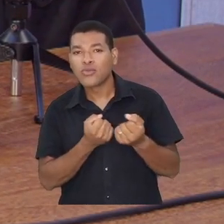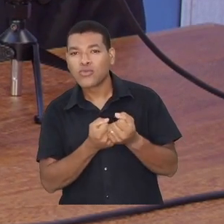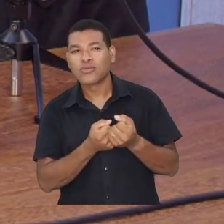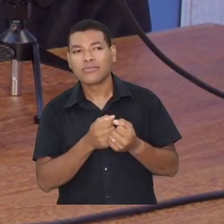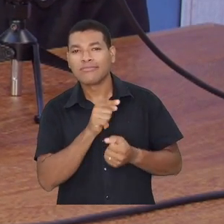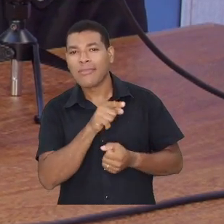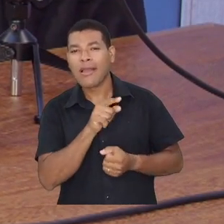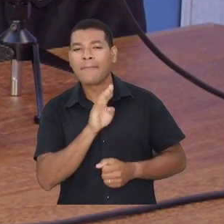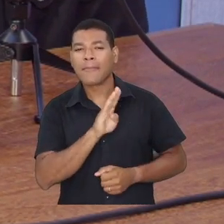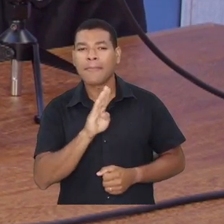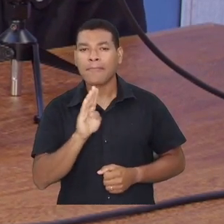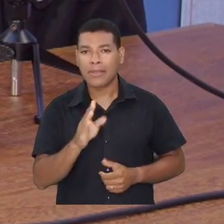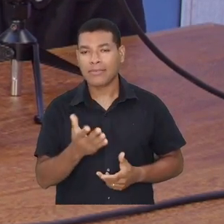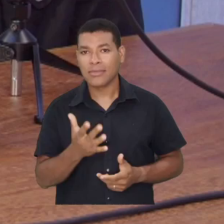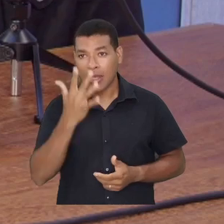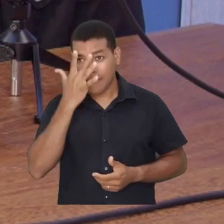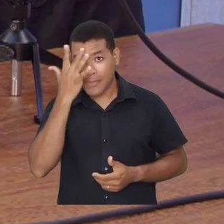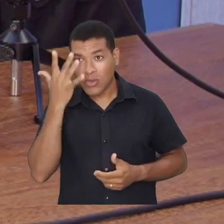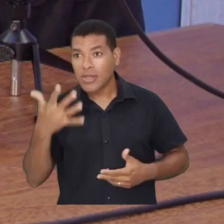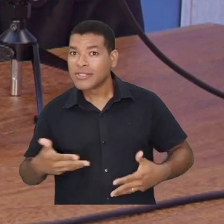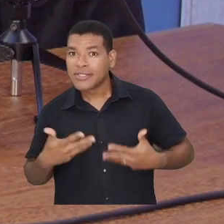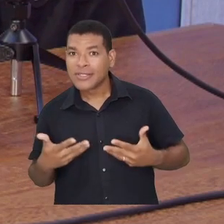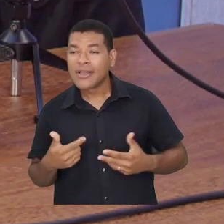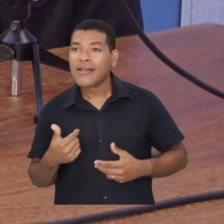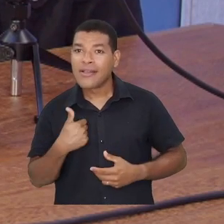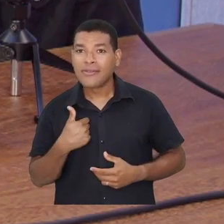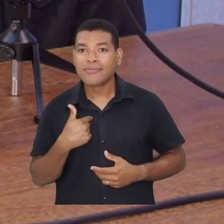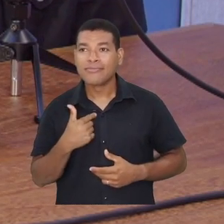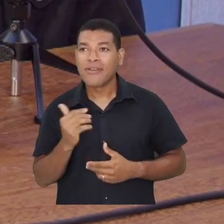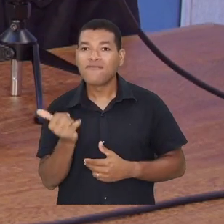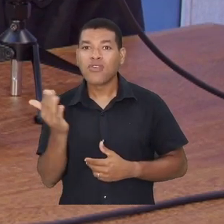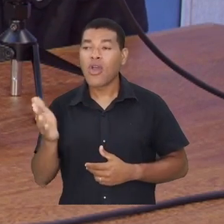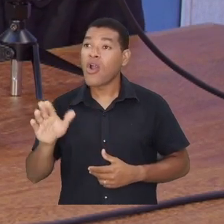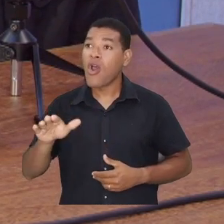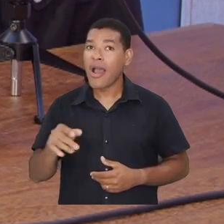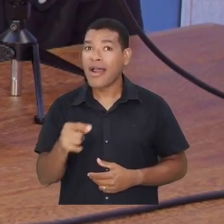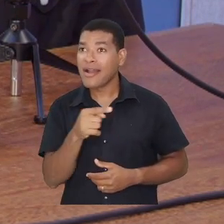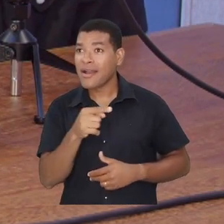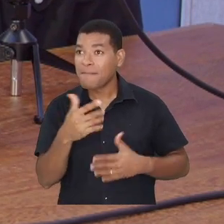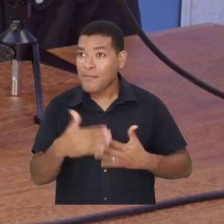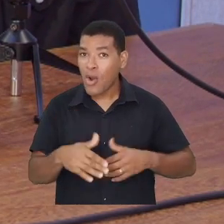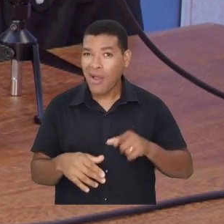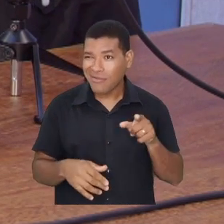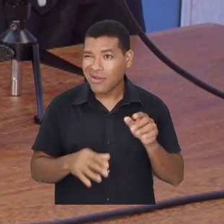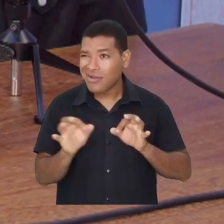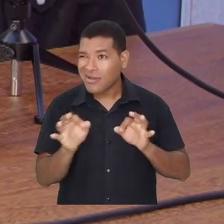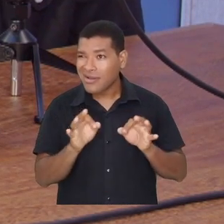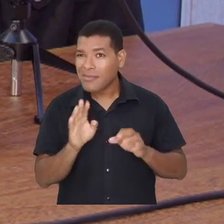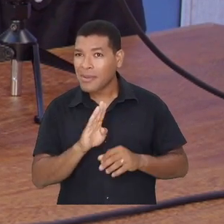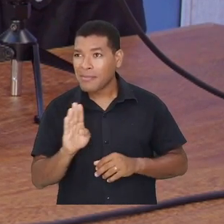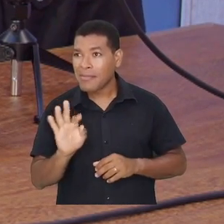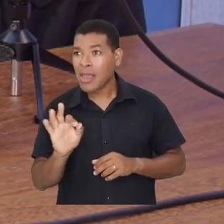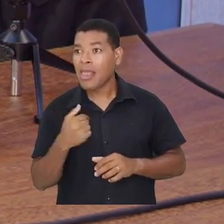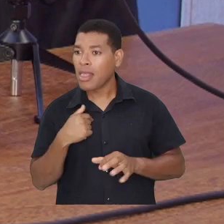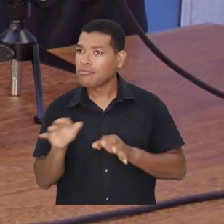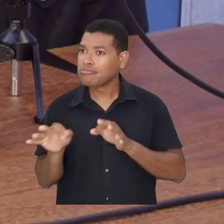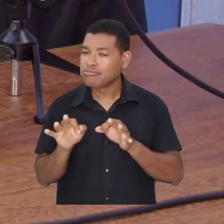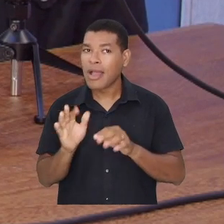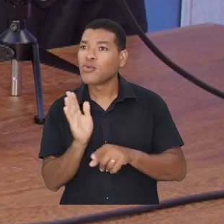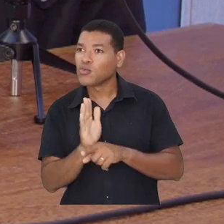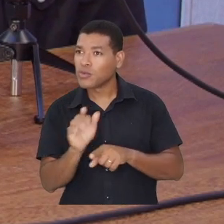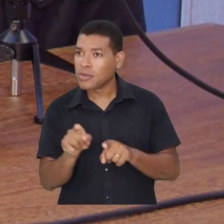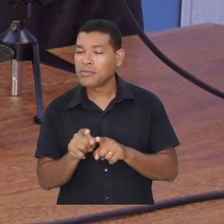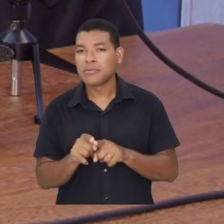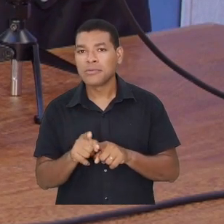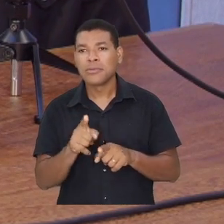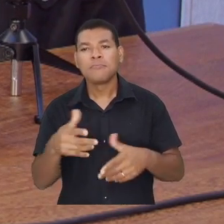BBB. Muita gente se motiva muito de poder falar externamente. Cara, olha aquela prova, eu participei do desenvolvimento. Uhum. Enfim, o que